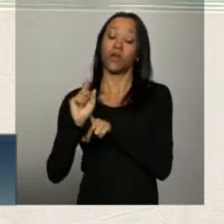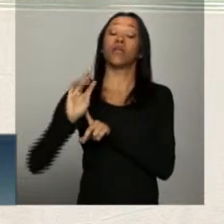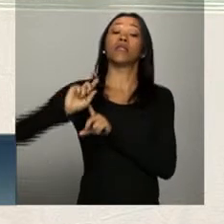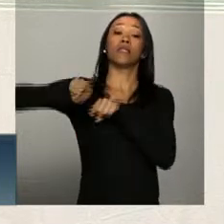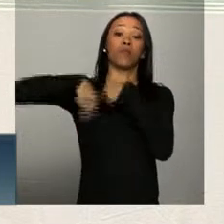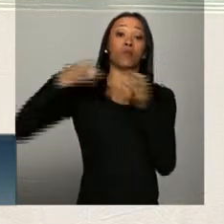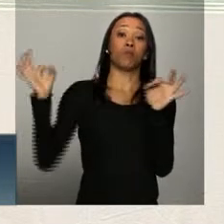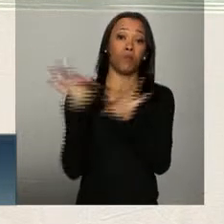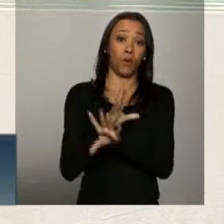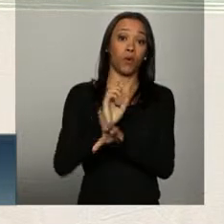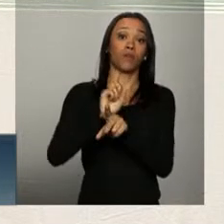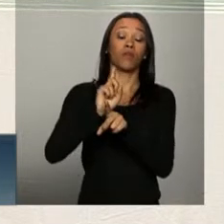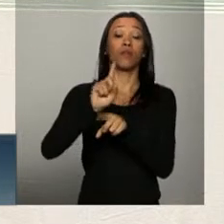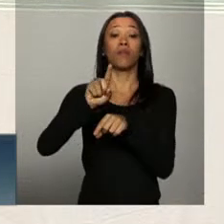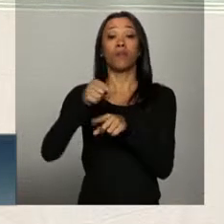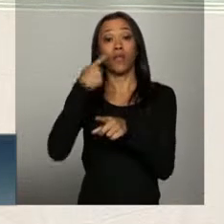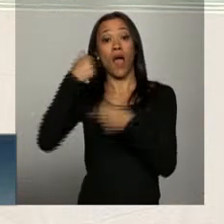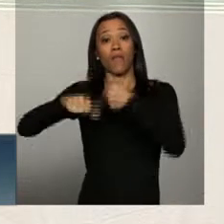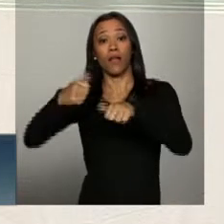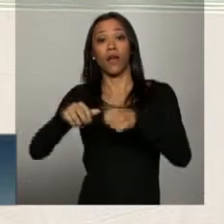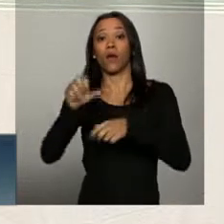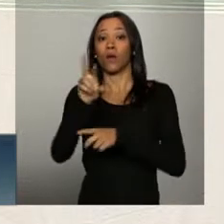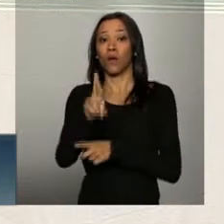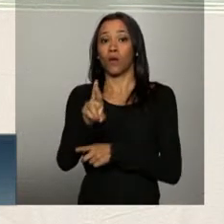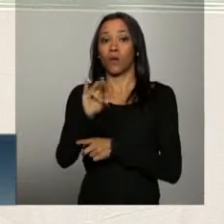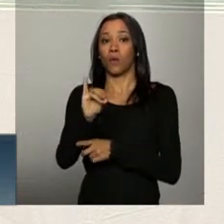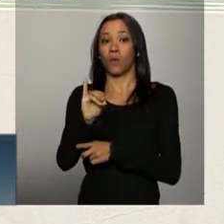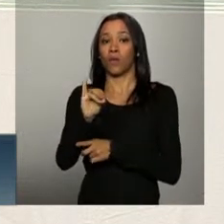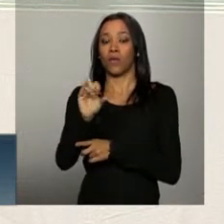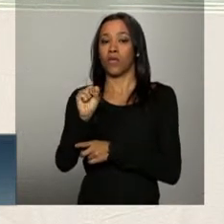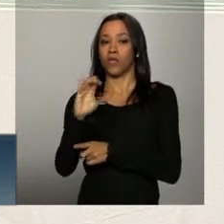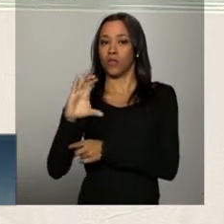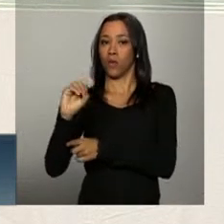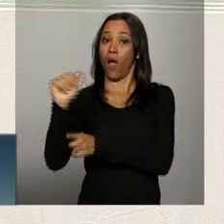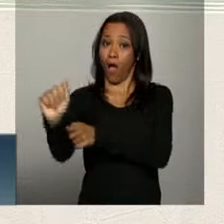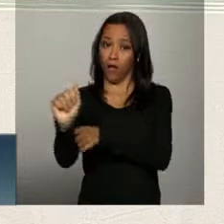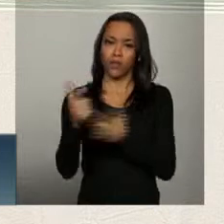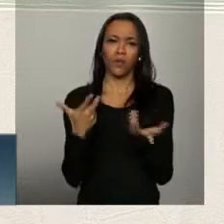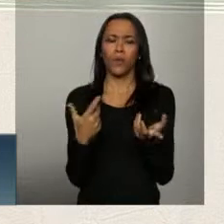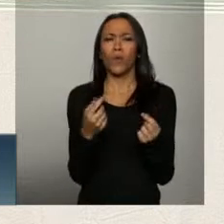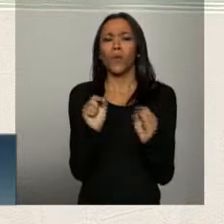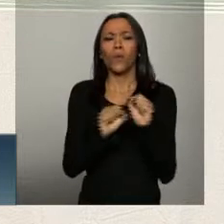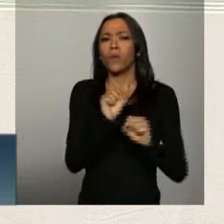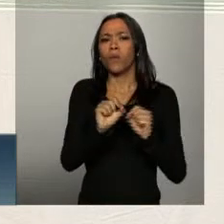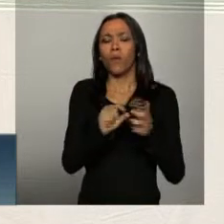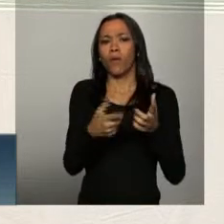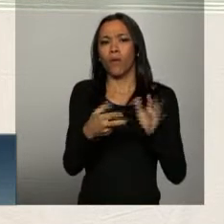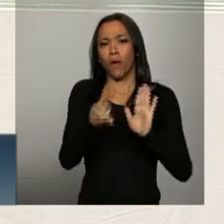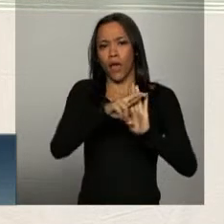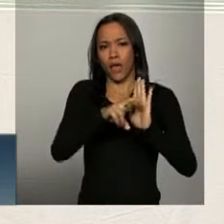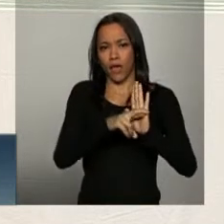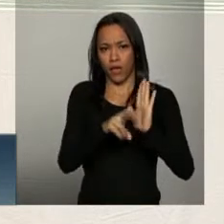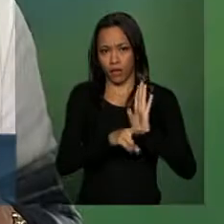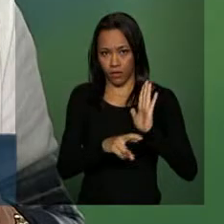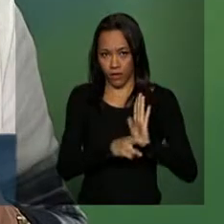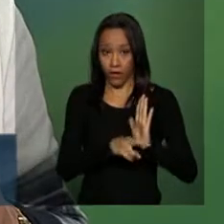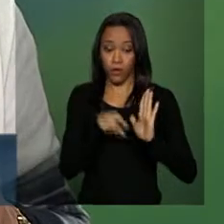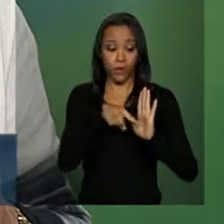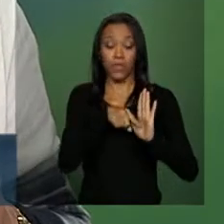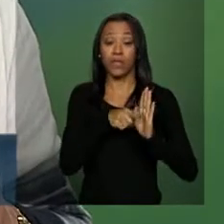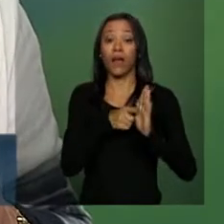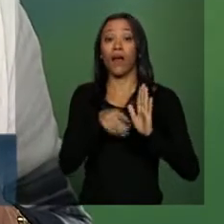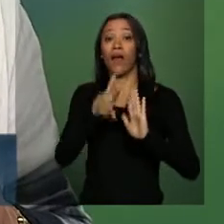RISPOA. Qual é o problema do decreto que regulamenta a pequena indústria? Como não